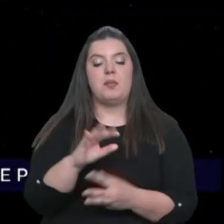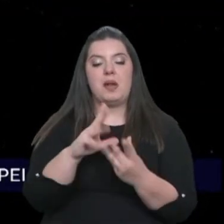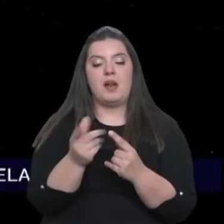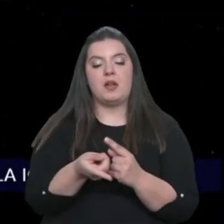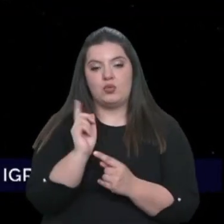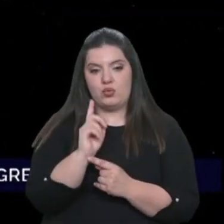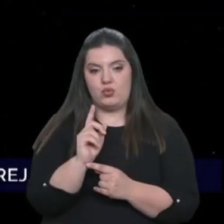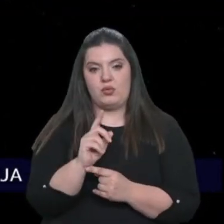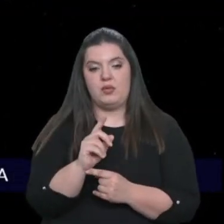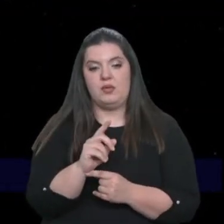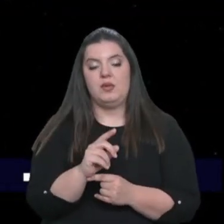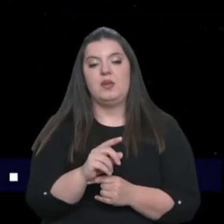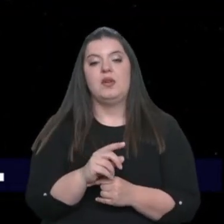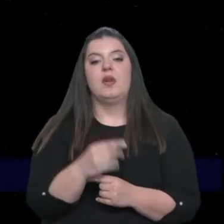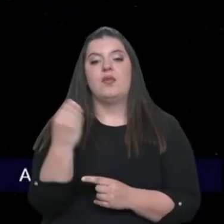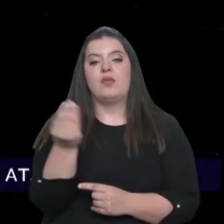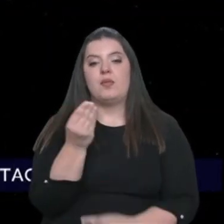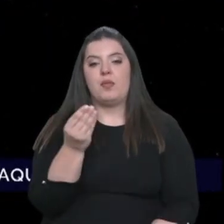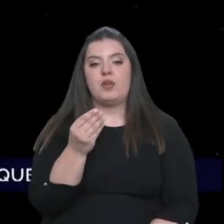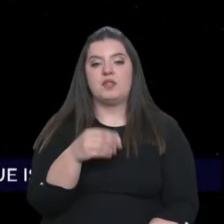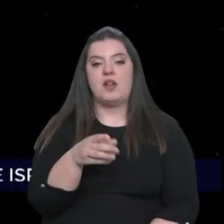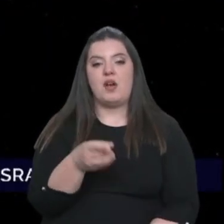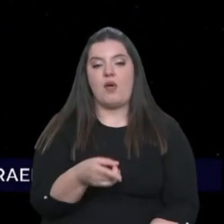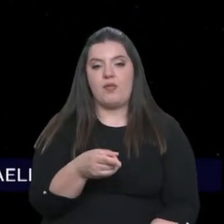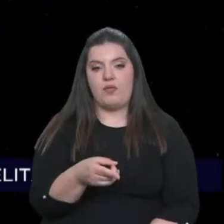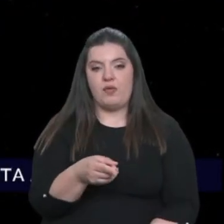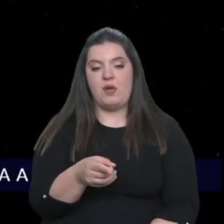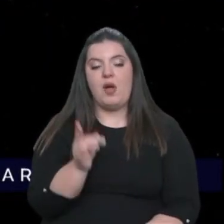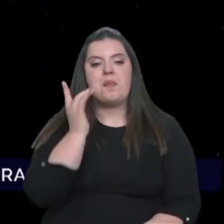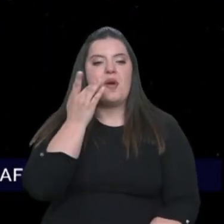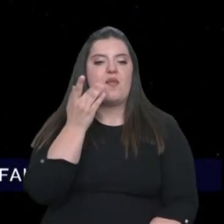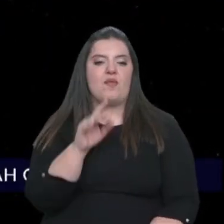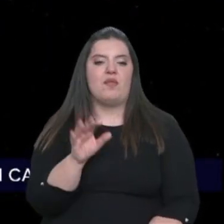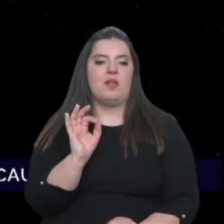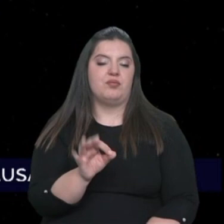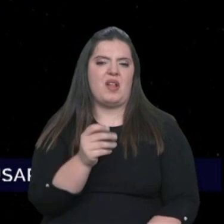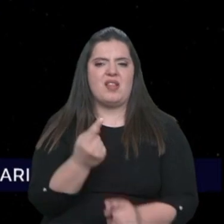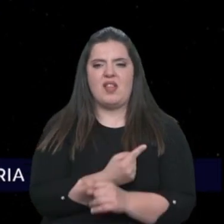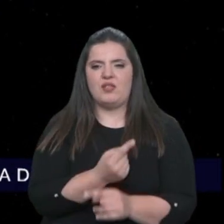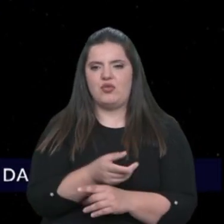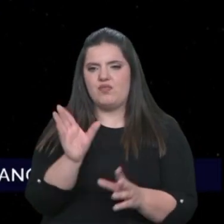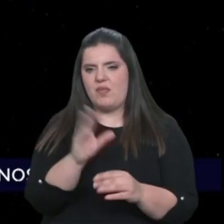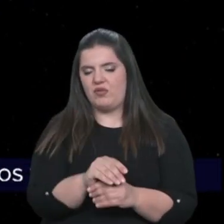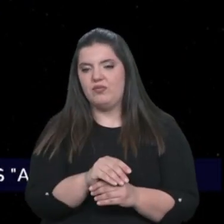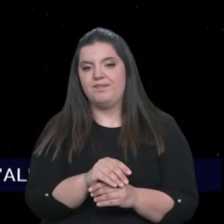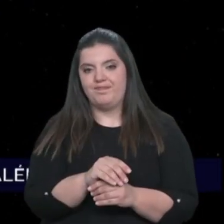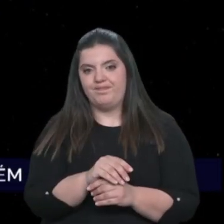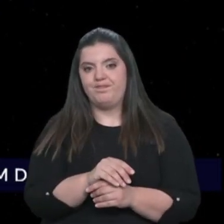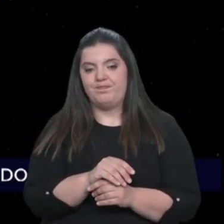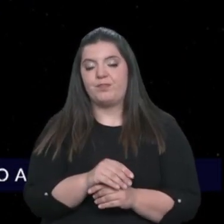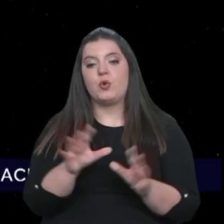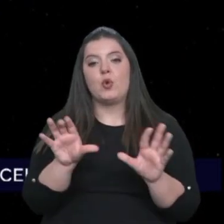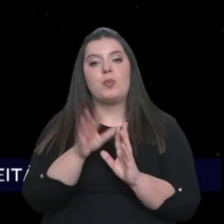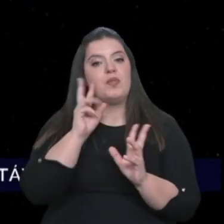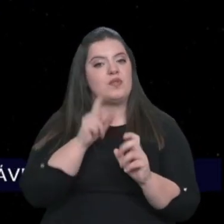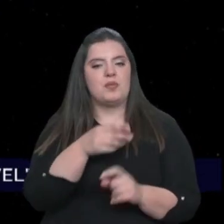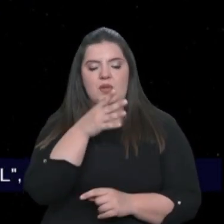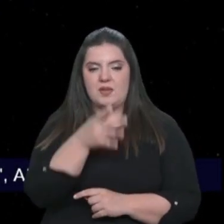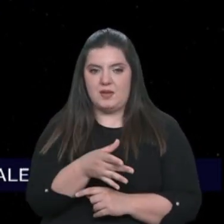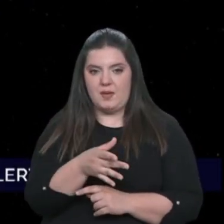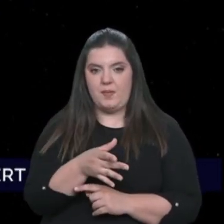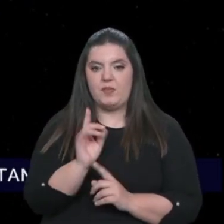do Sistema Solar. É o famoso Planeta 9, é uma novela autêntica. Temos mais dados do grupo de investigadores que começou por apontar